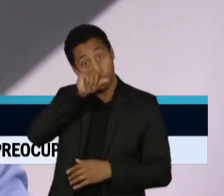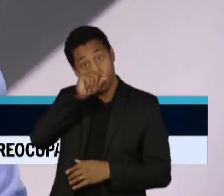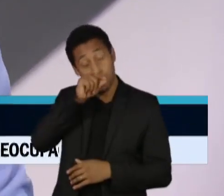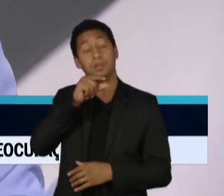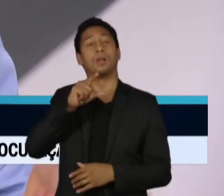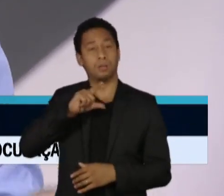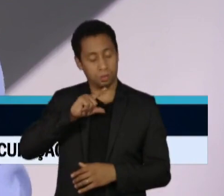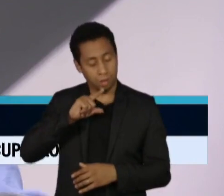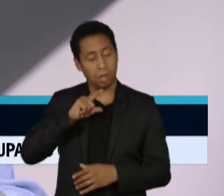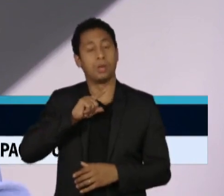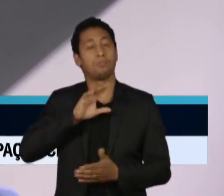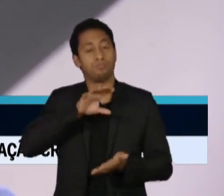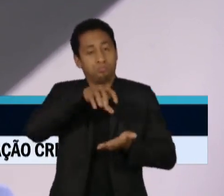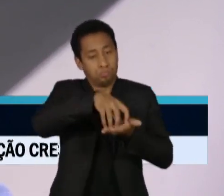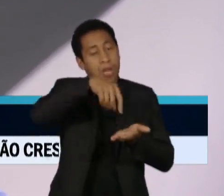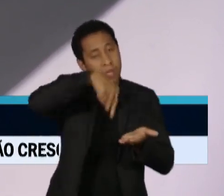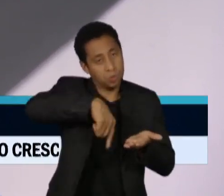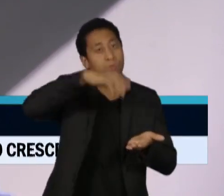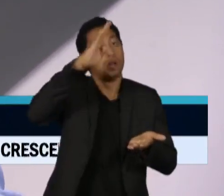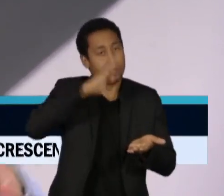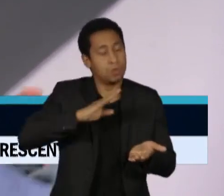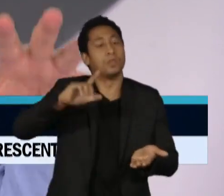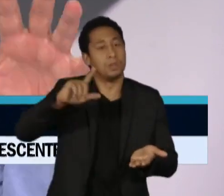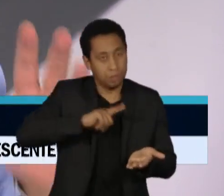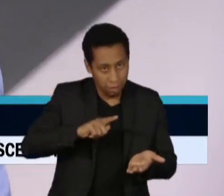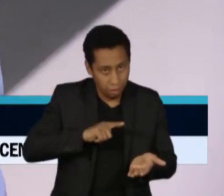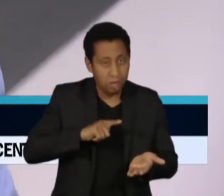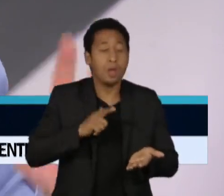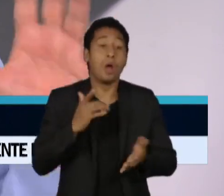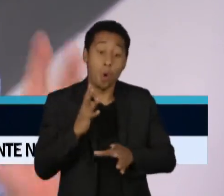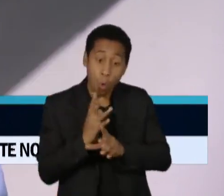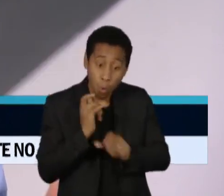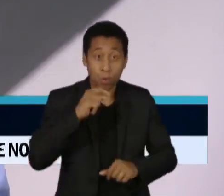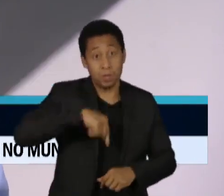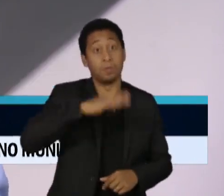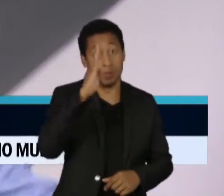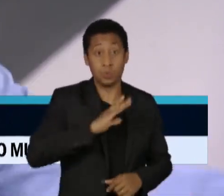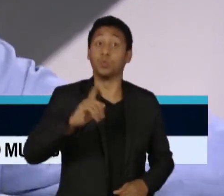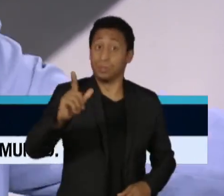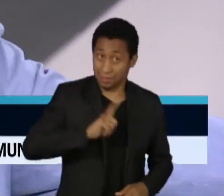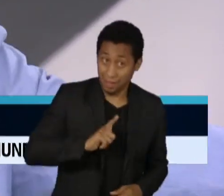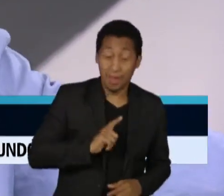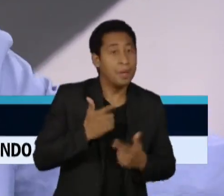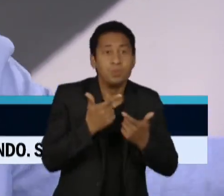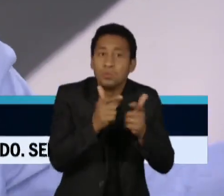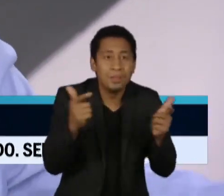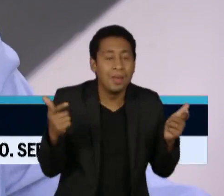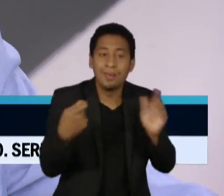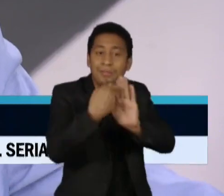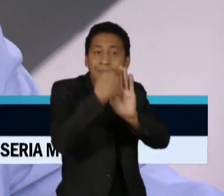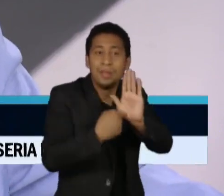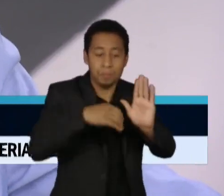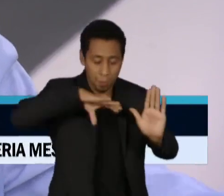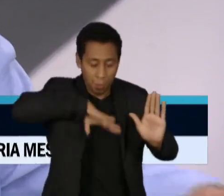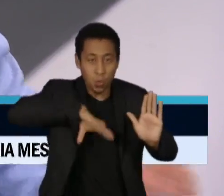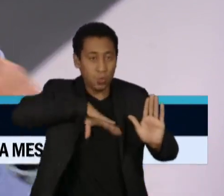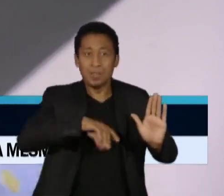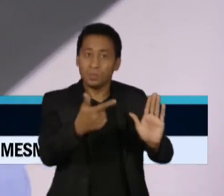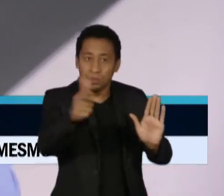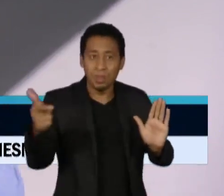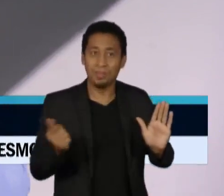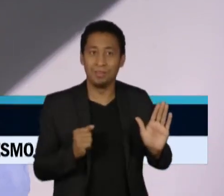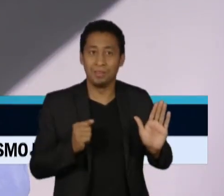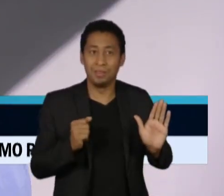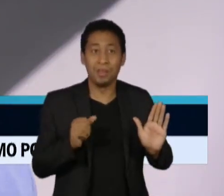mesma coisa em Instagram e Facebook são empresas que também não são transparentes E aí uma última coisa cara